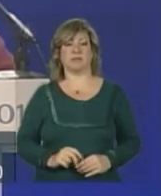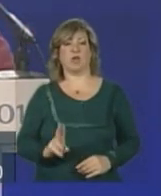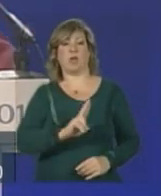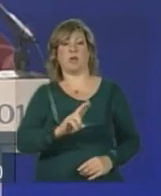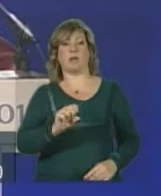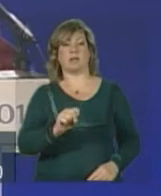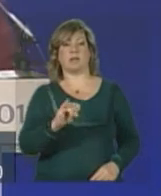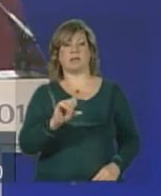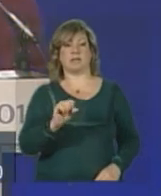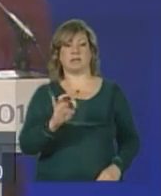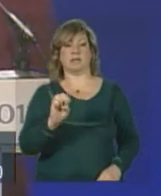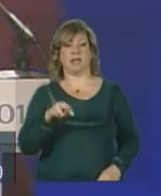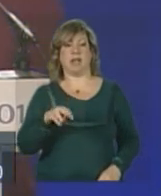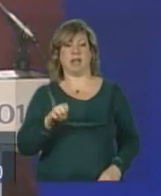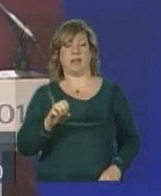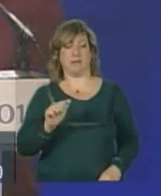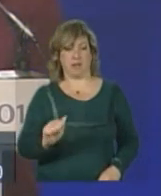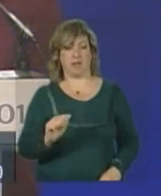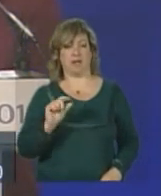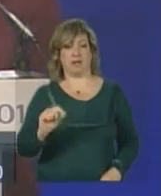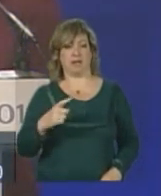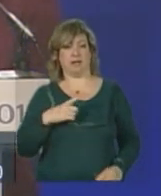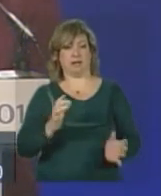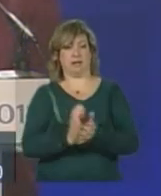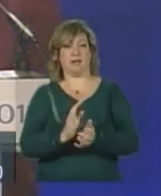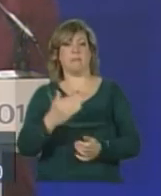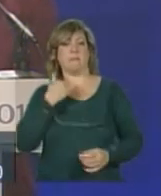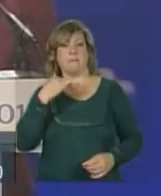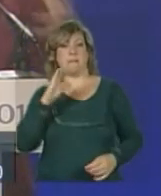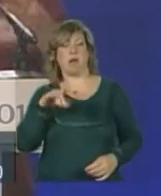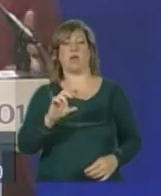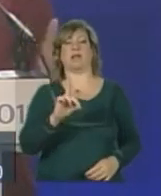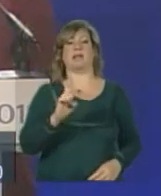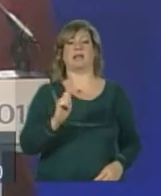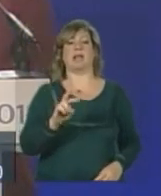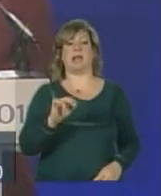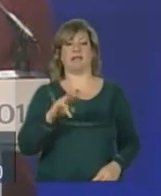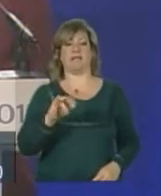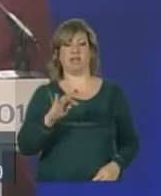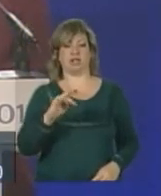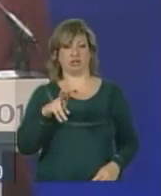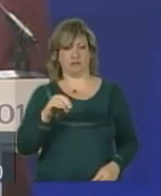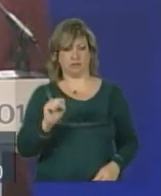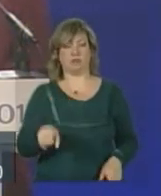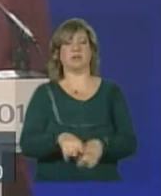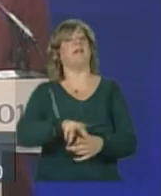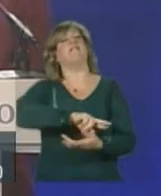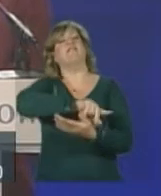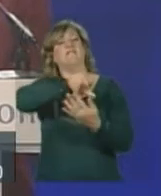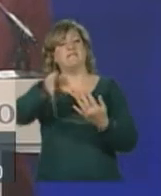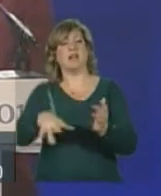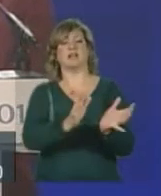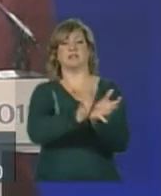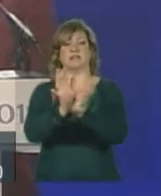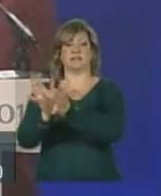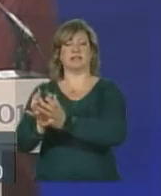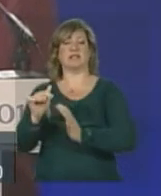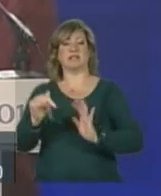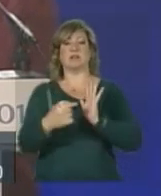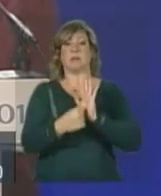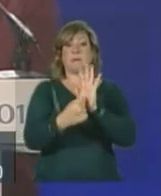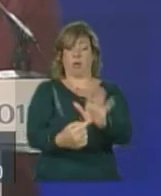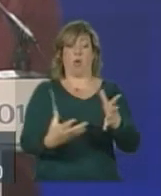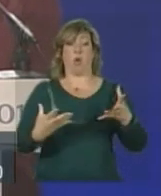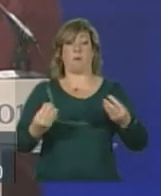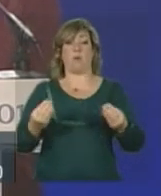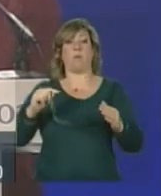sistema de shadow banks, quanto aos derivativos. Em várias áreas, isso se manifesta de forma muito